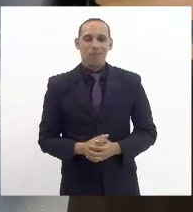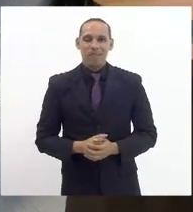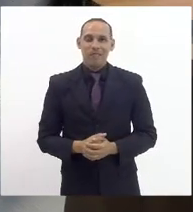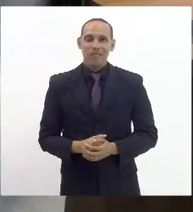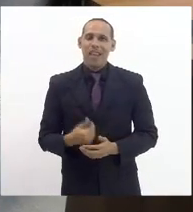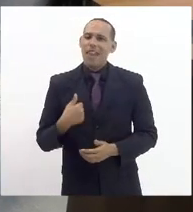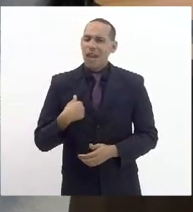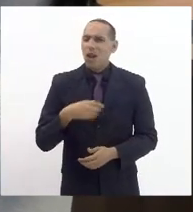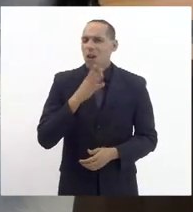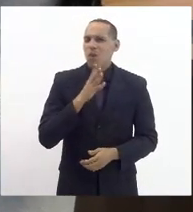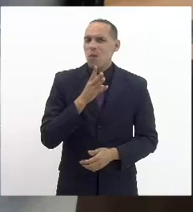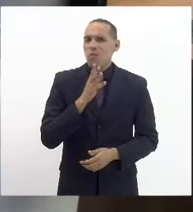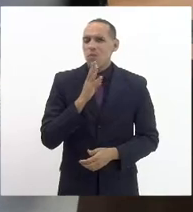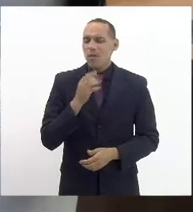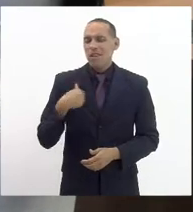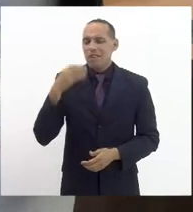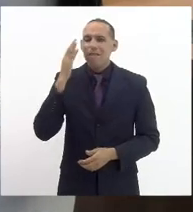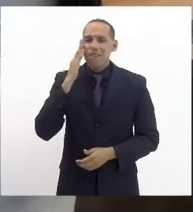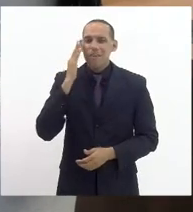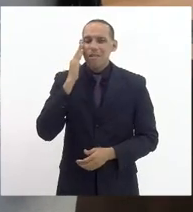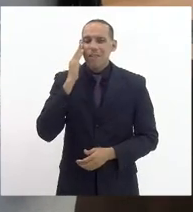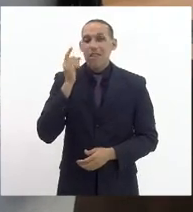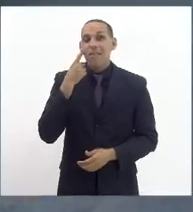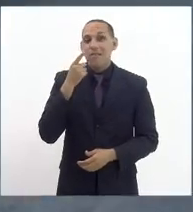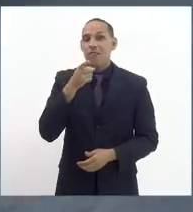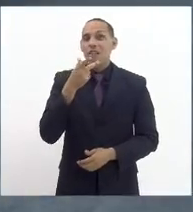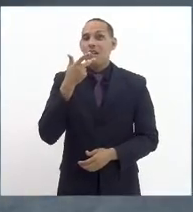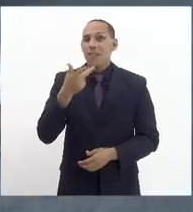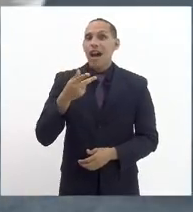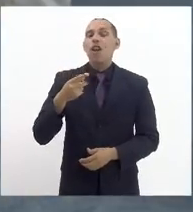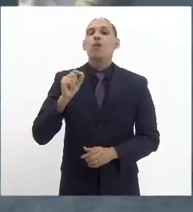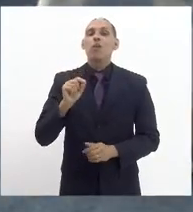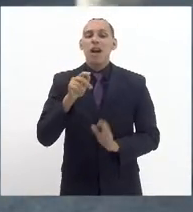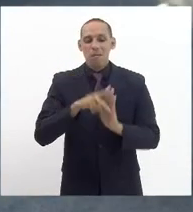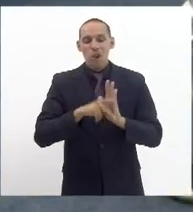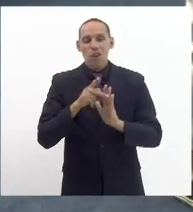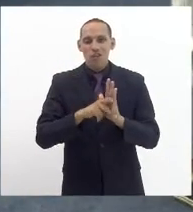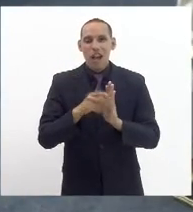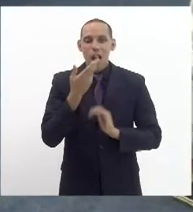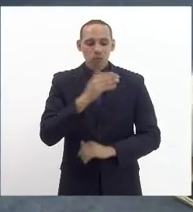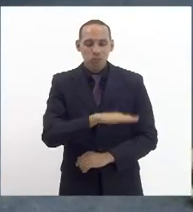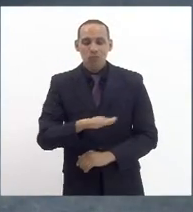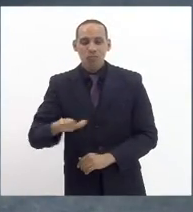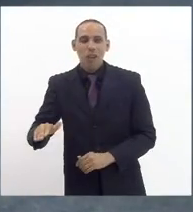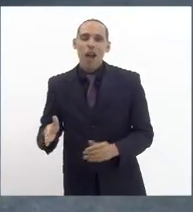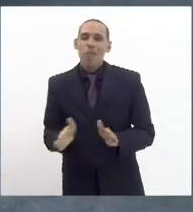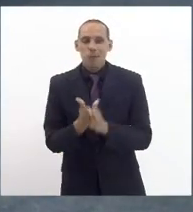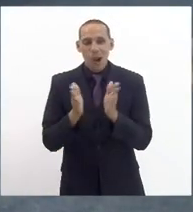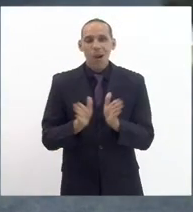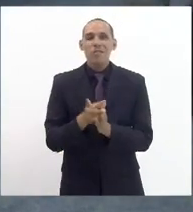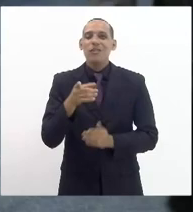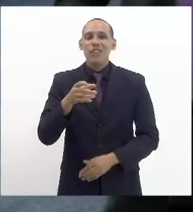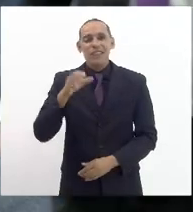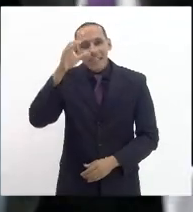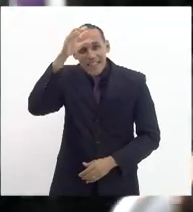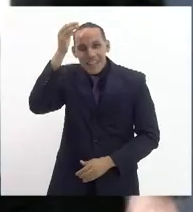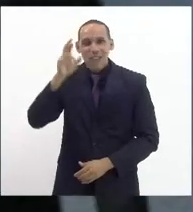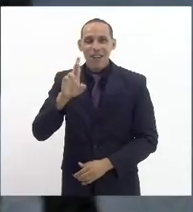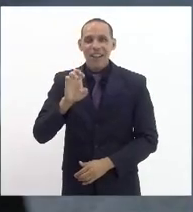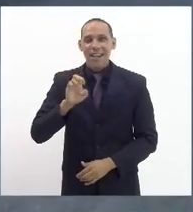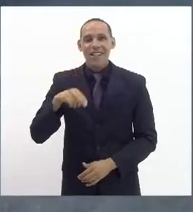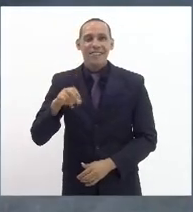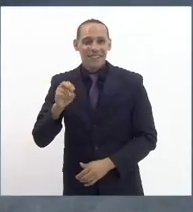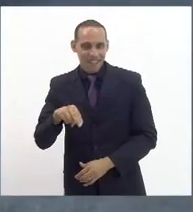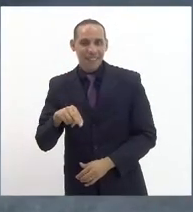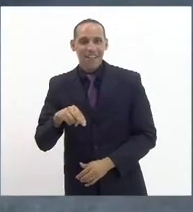Eu conheço e ouvi você falar dos seus projetos para as crianças carentes. Você é o tio Renan, que